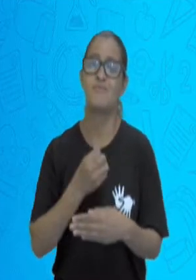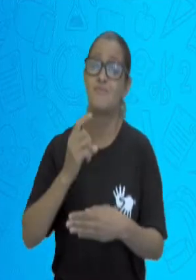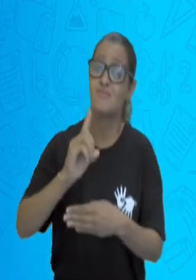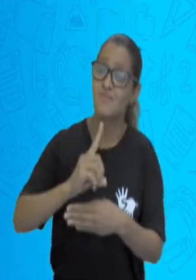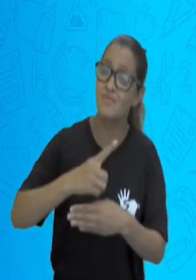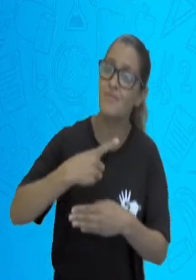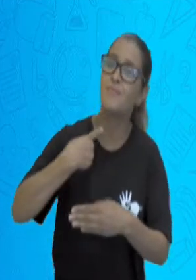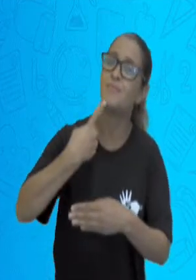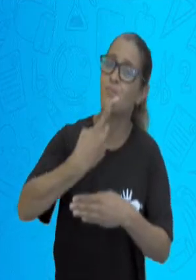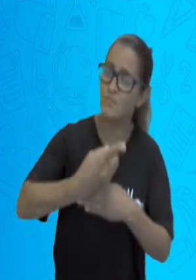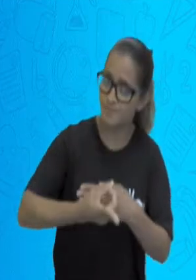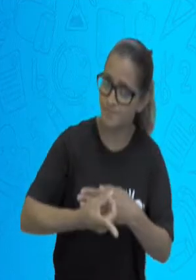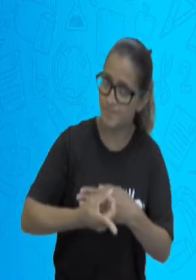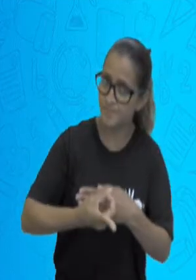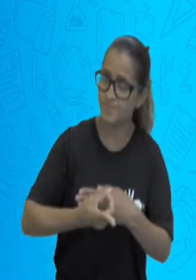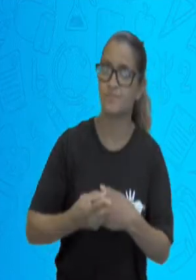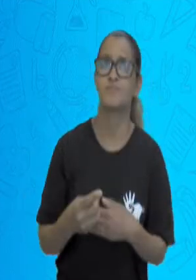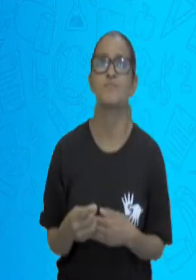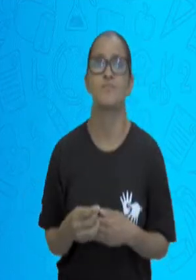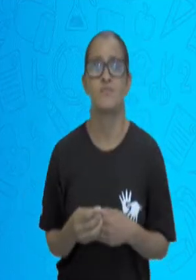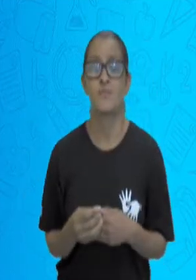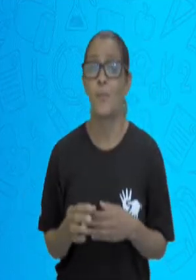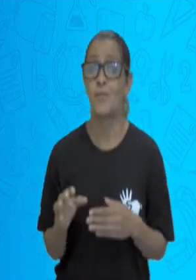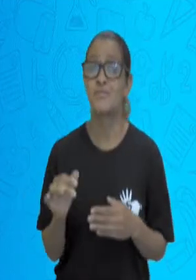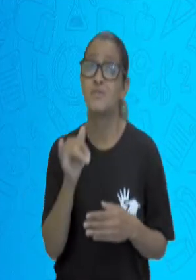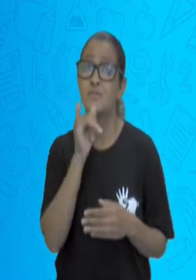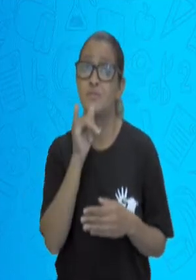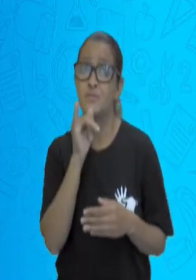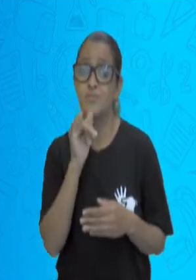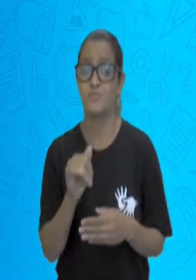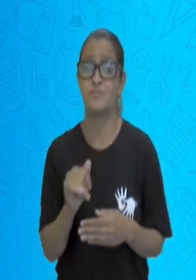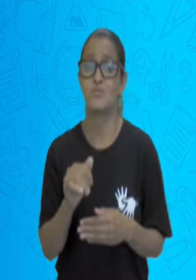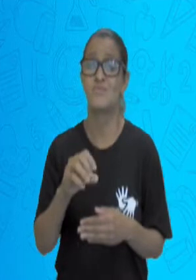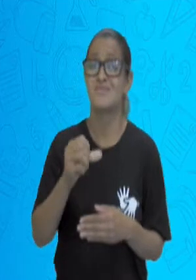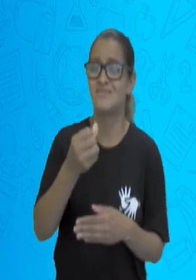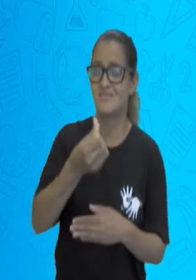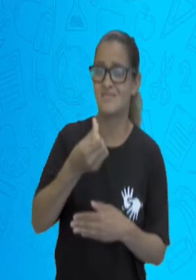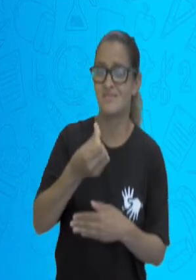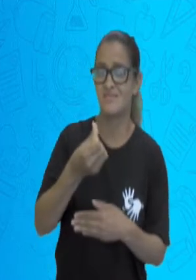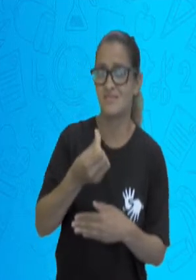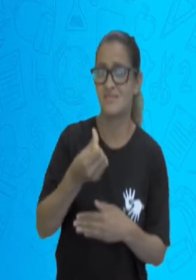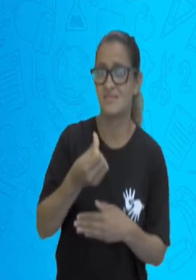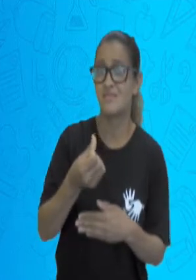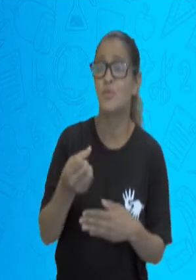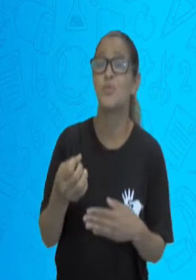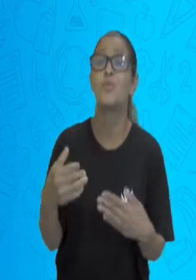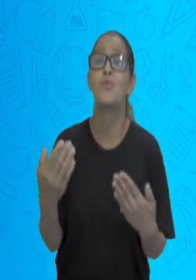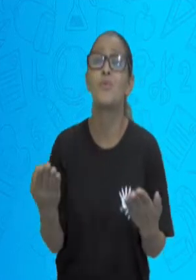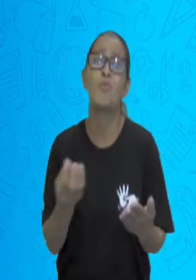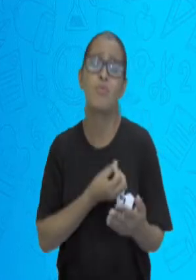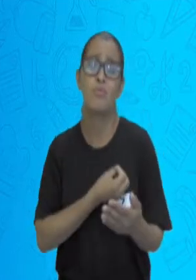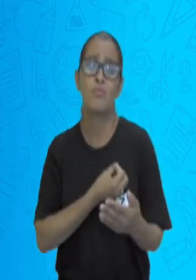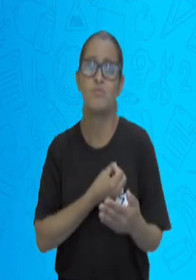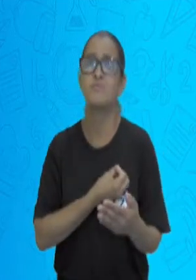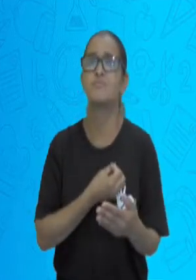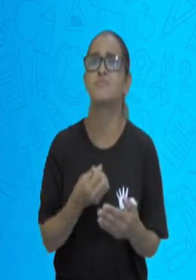que vem depois, ok? Então, qual número que vem depois do número